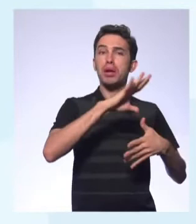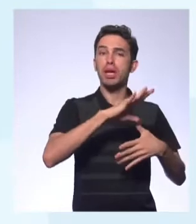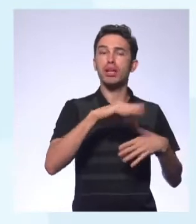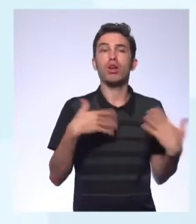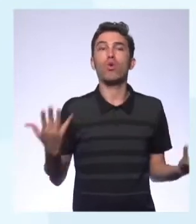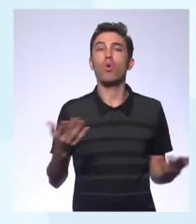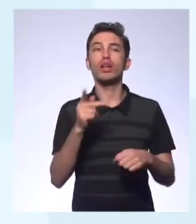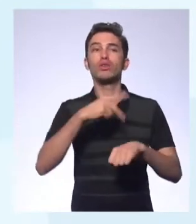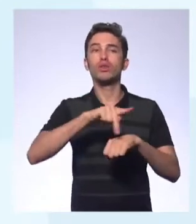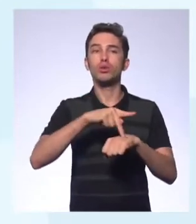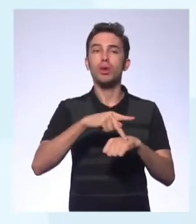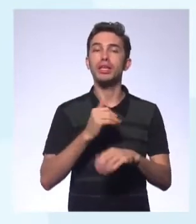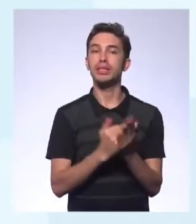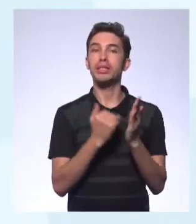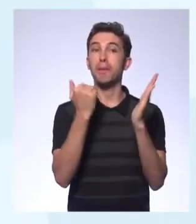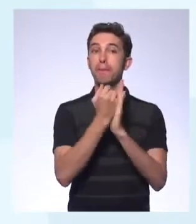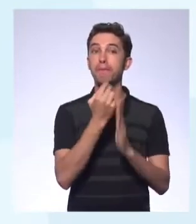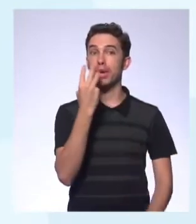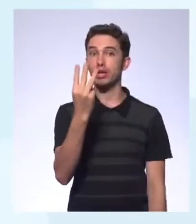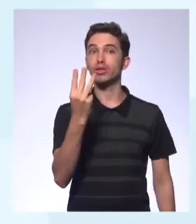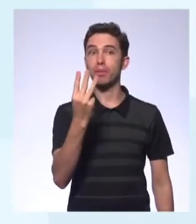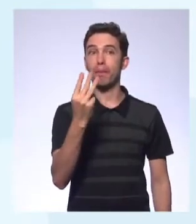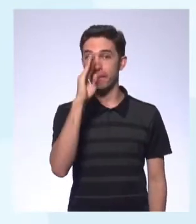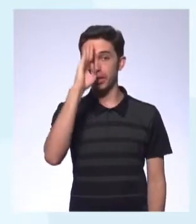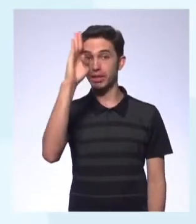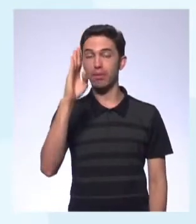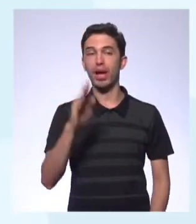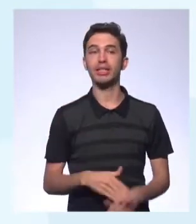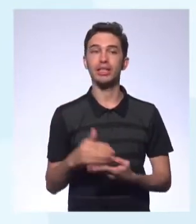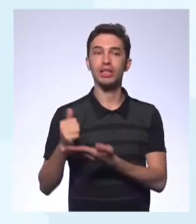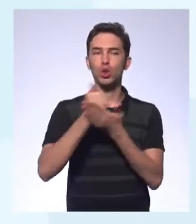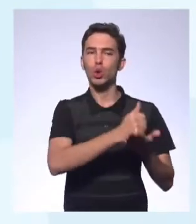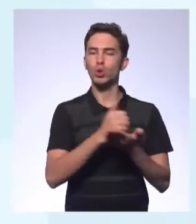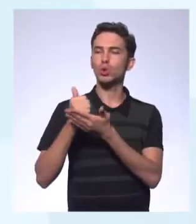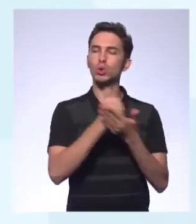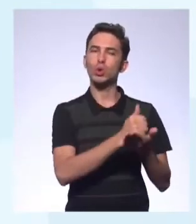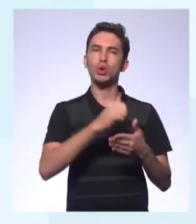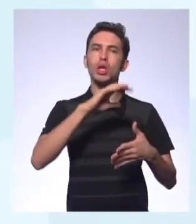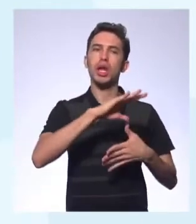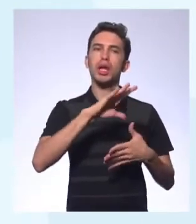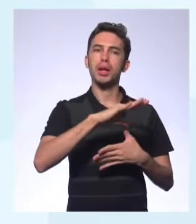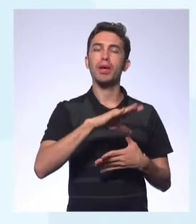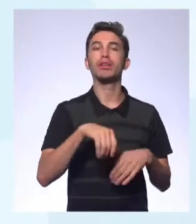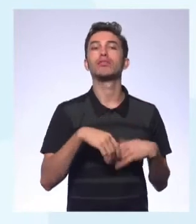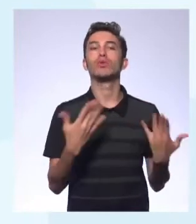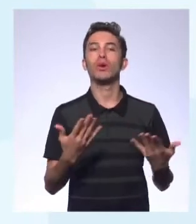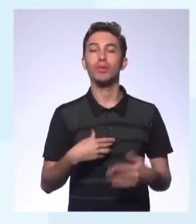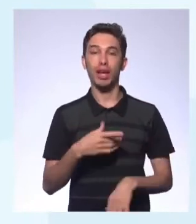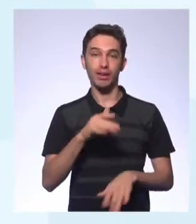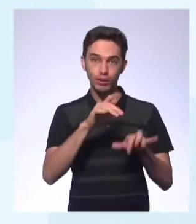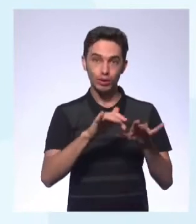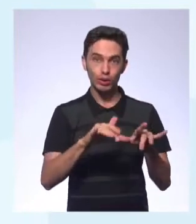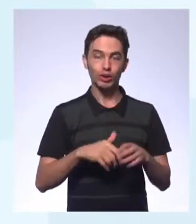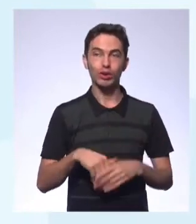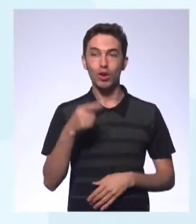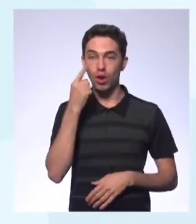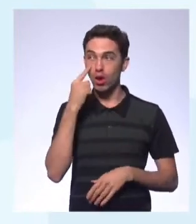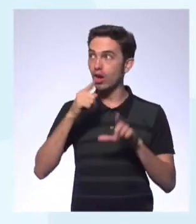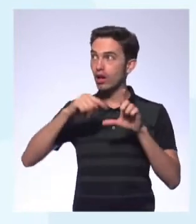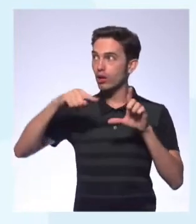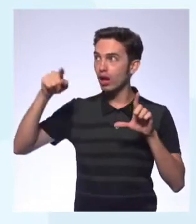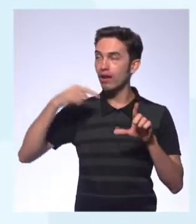Quais foram os 3 países que mais trouxeram escravizados para a América? Essa é a pergunta. Dedinho no teclado, olhe o